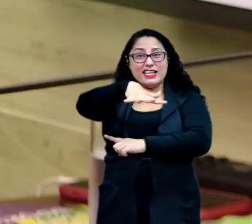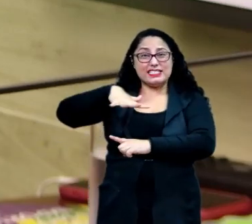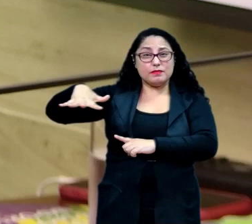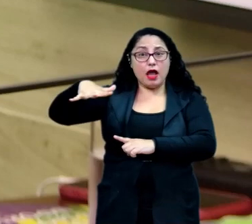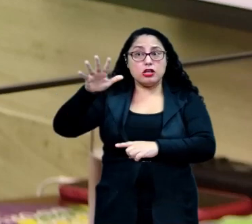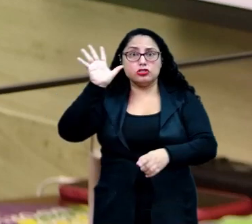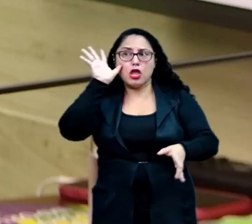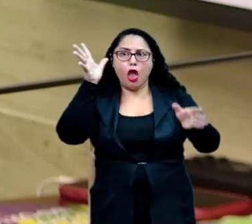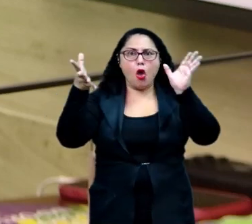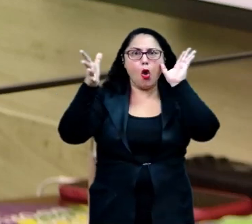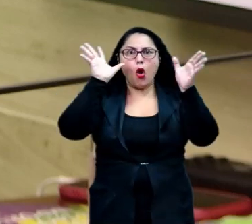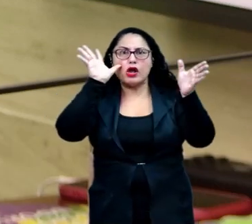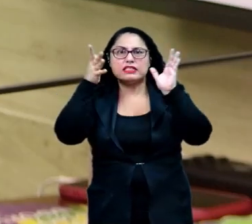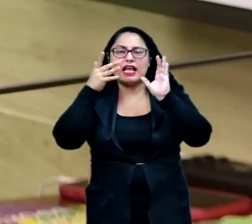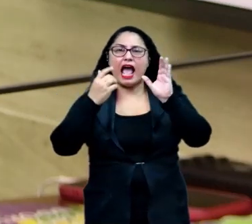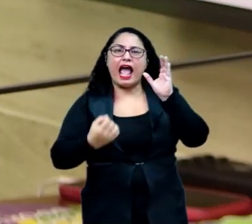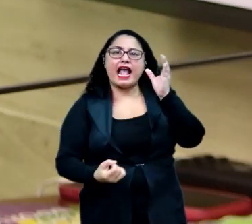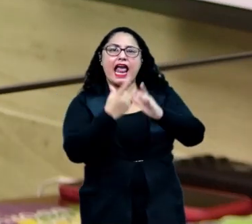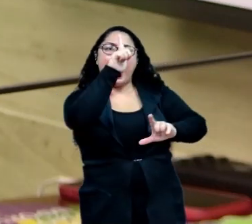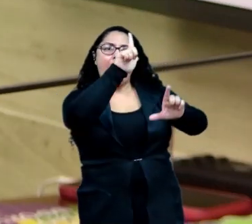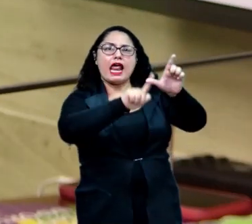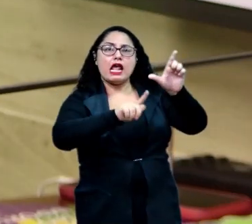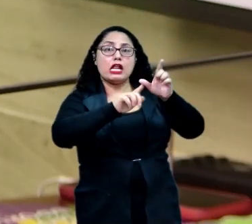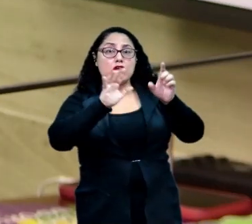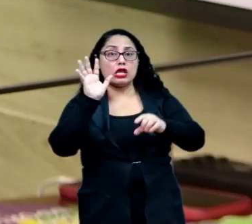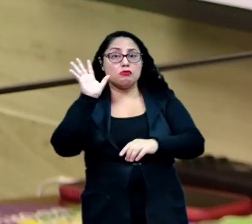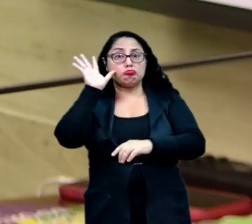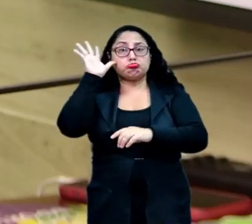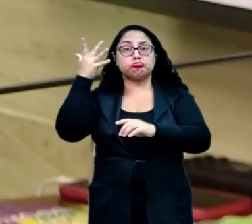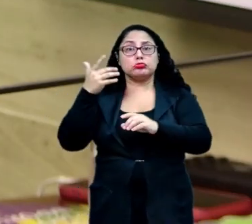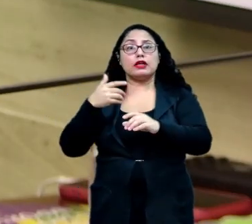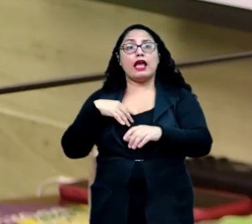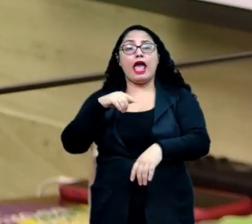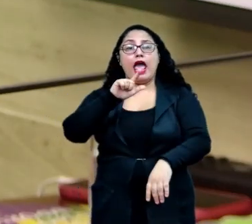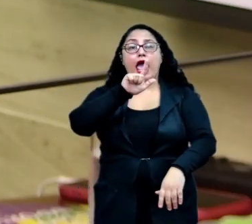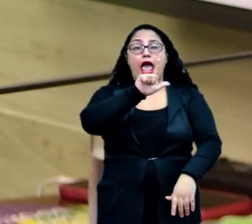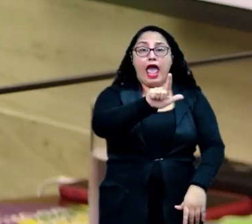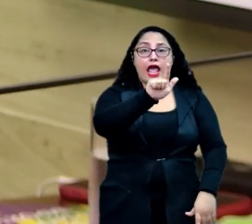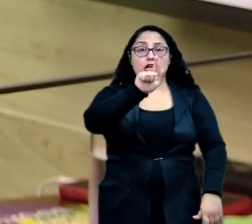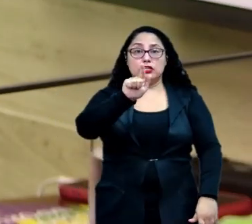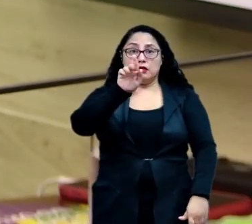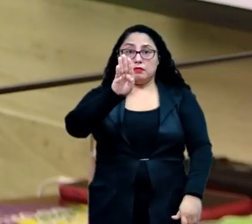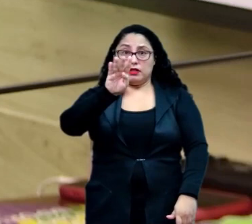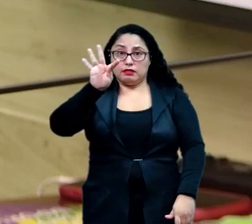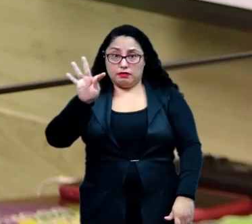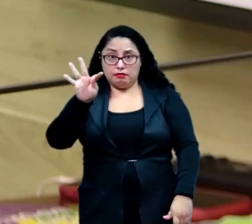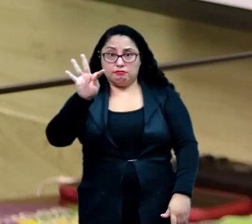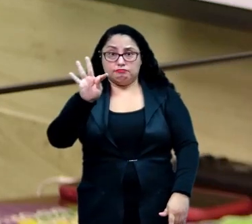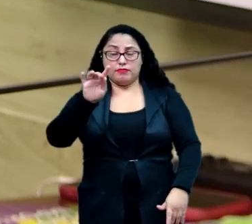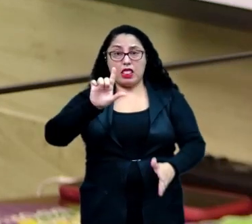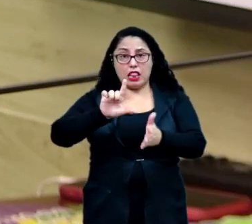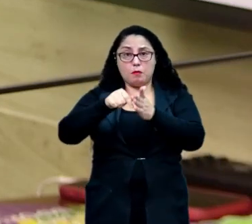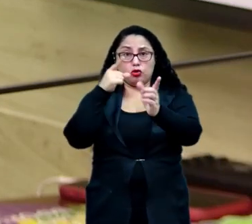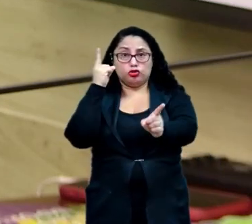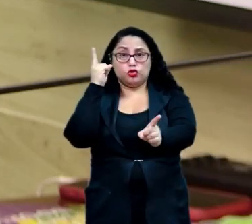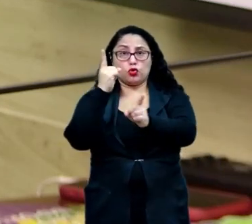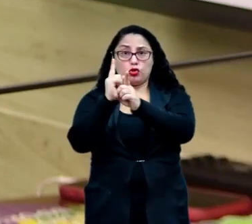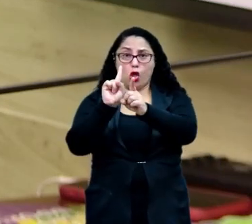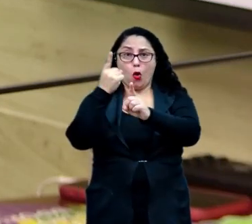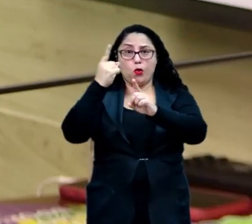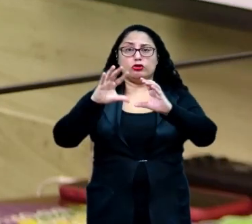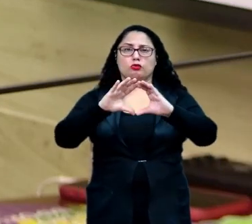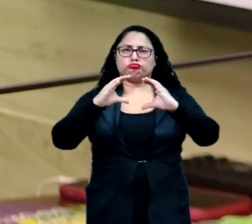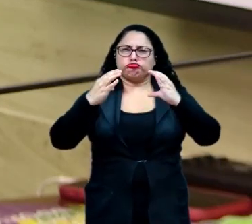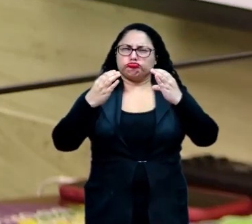você decidir a sigla. E a sigla que foi decidida lá é a sigla LGBT. Depois desse encontro, da última